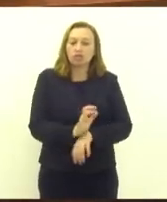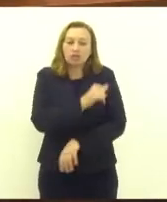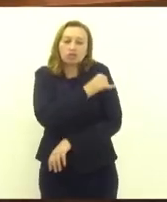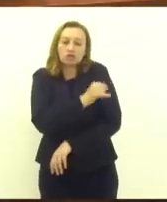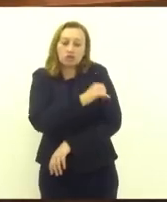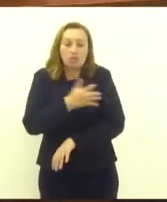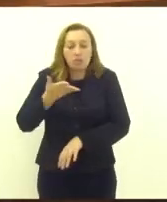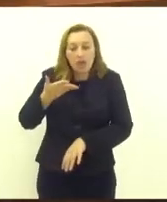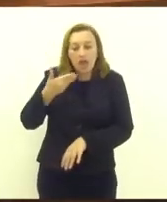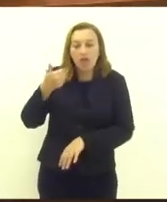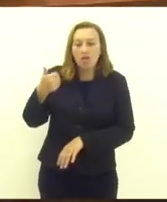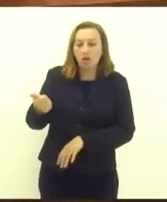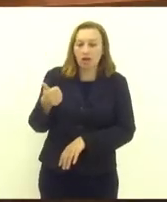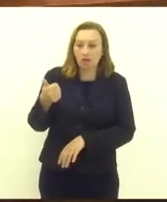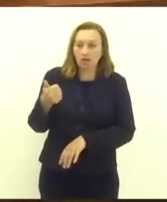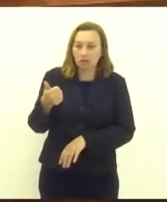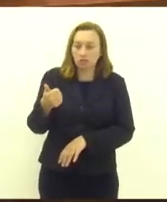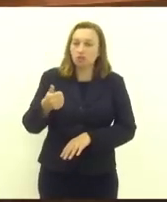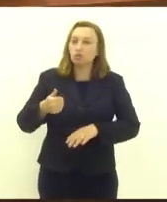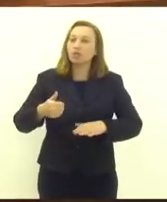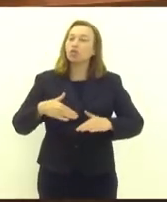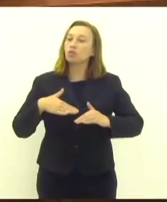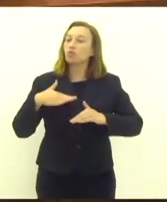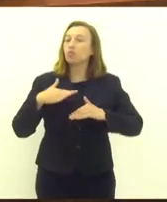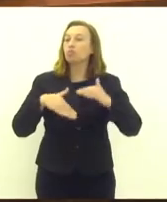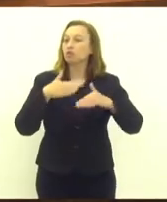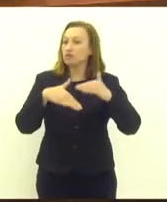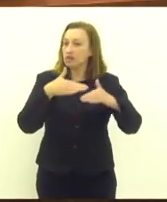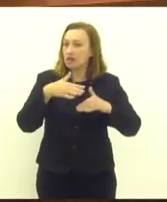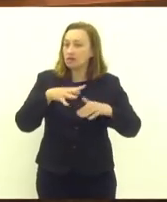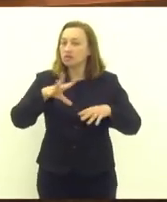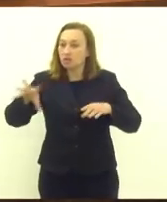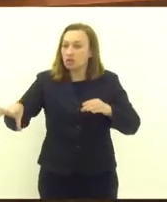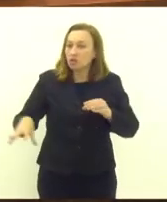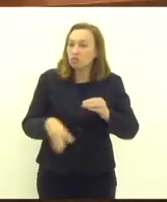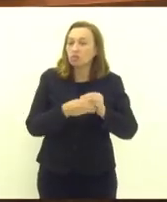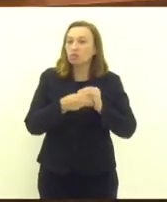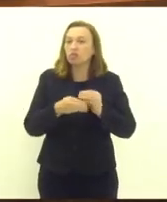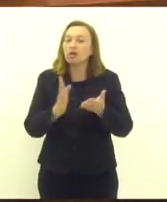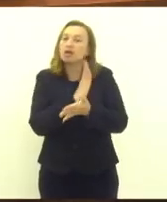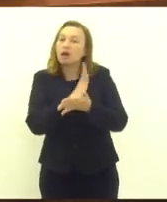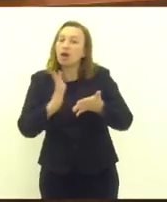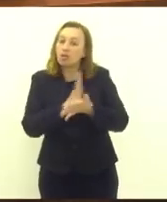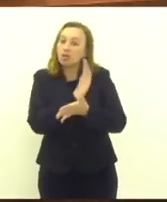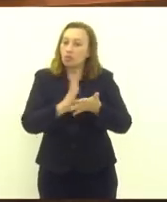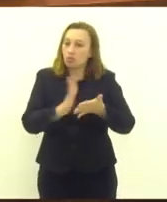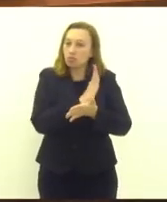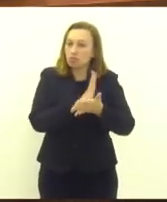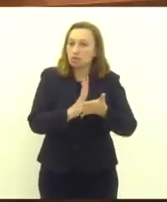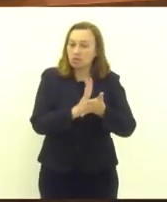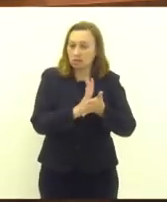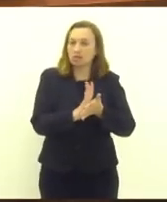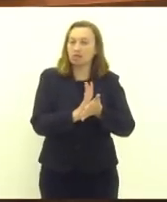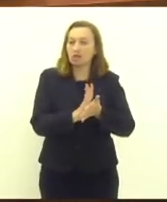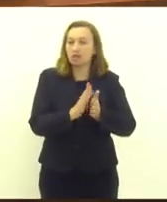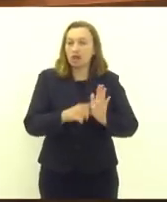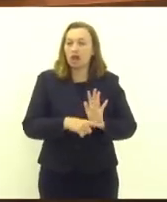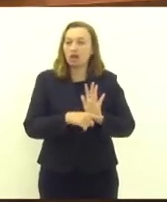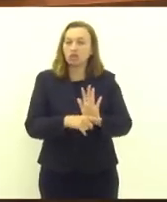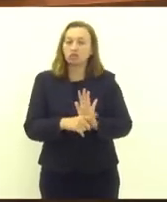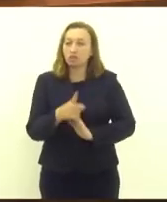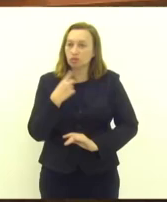o processo de integração ampliando que incorporou algumas contribuições nossas agradeço a deputado por ter